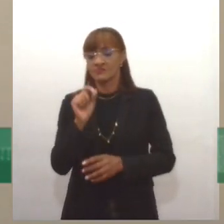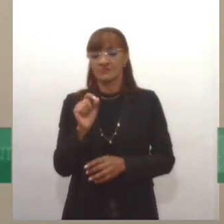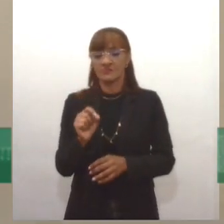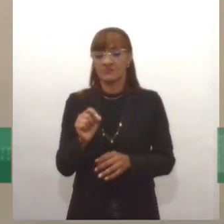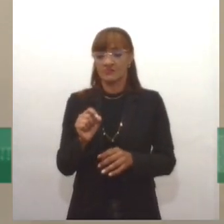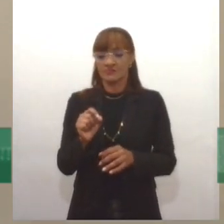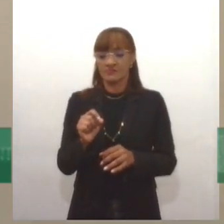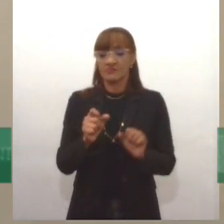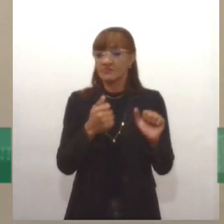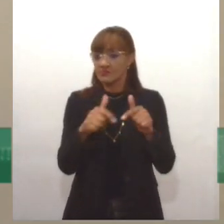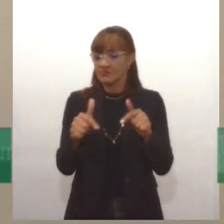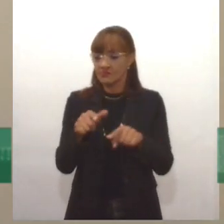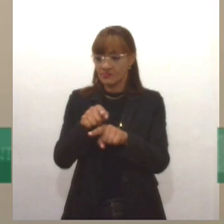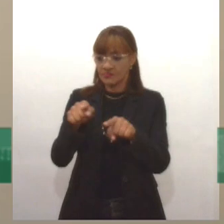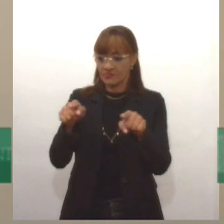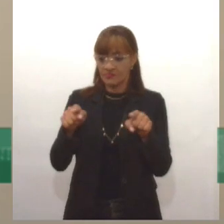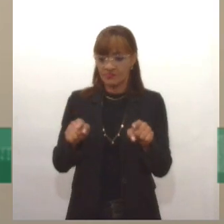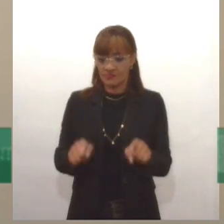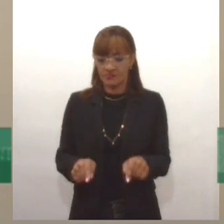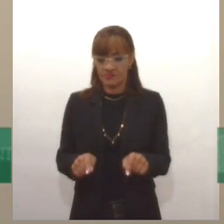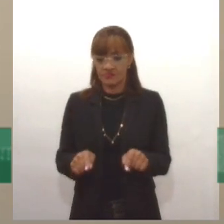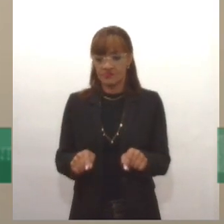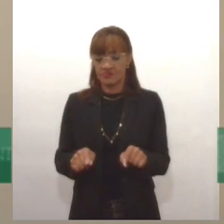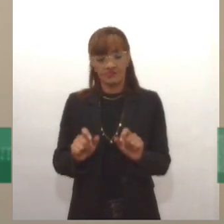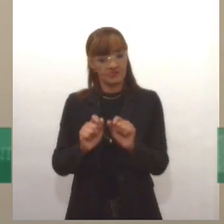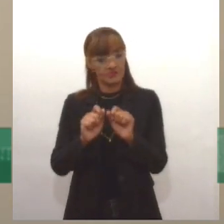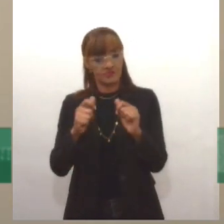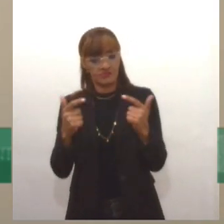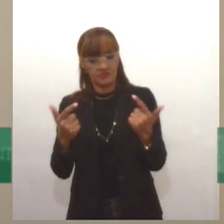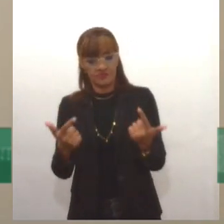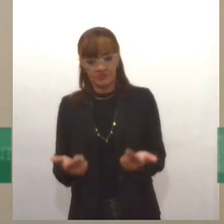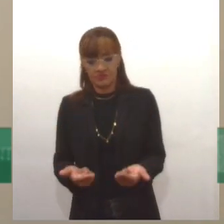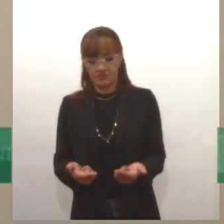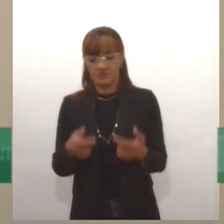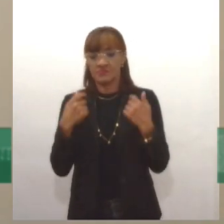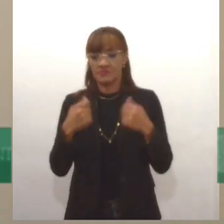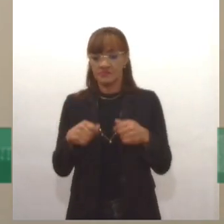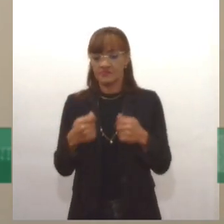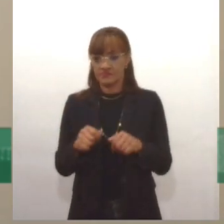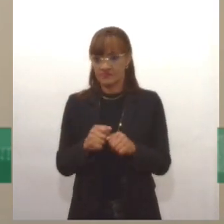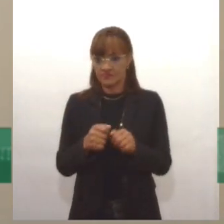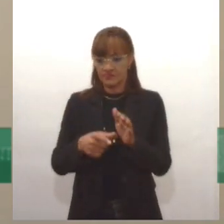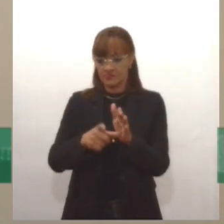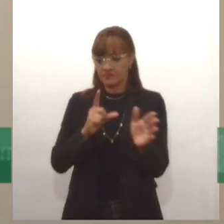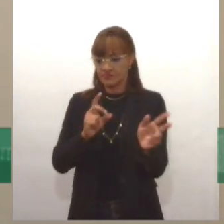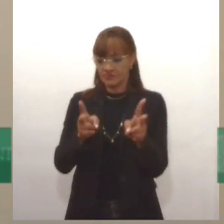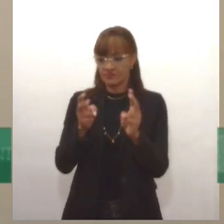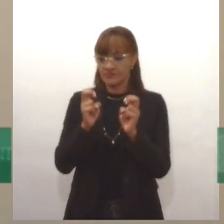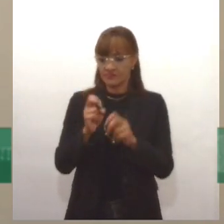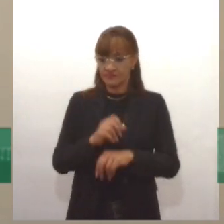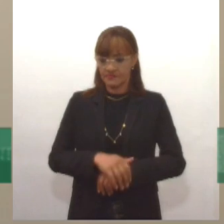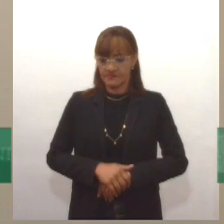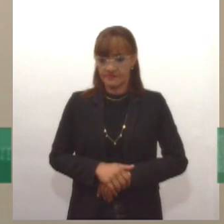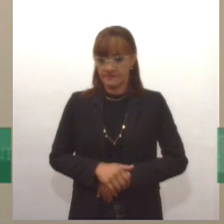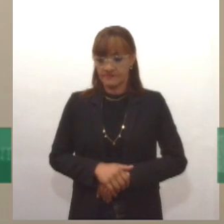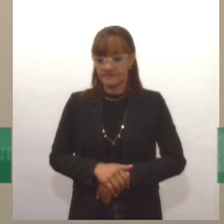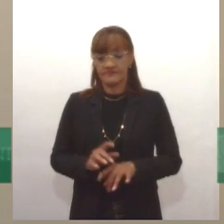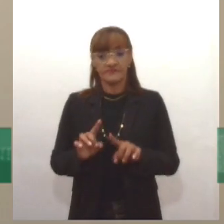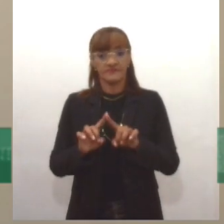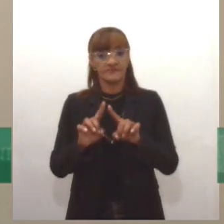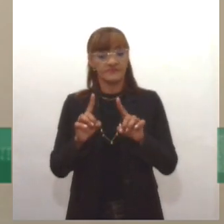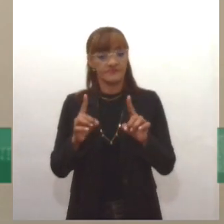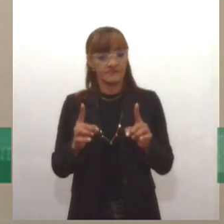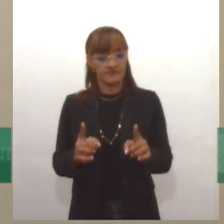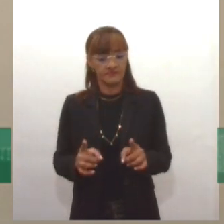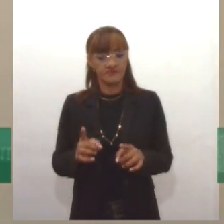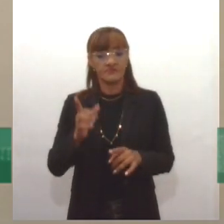fim, por lógica, evidentemente, têm que ser computados. No entanto, eu acho que nós temos